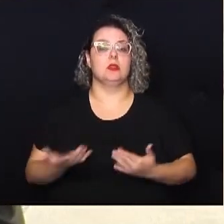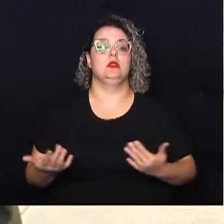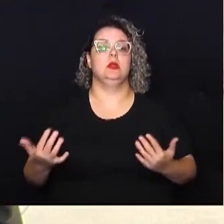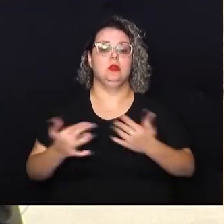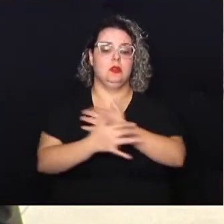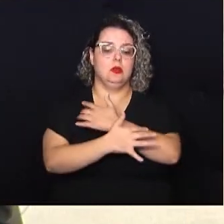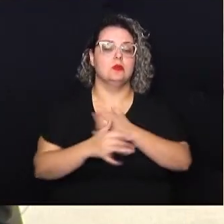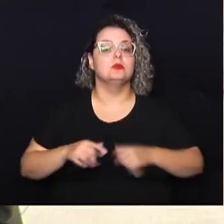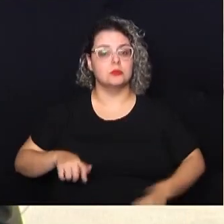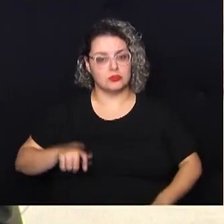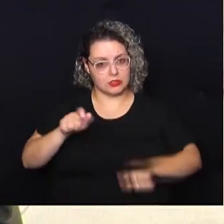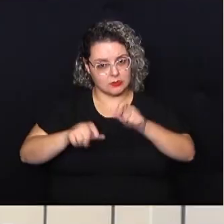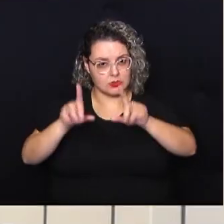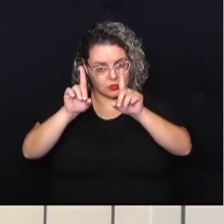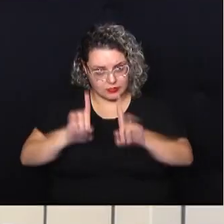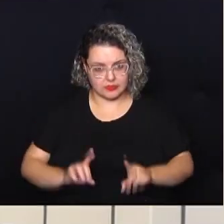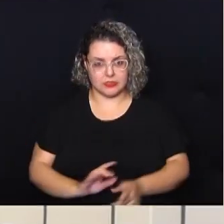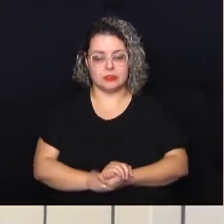com deficiência.